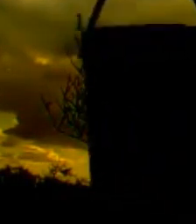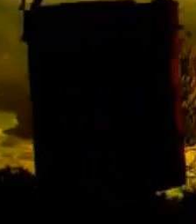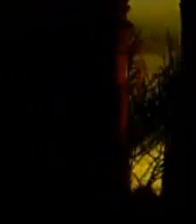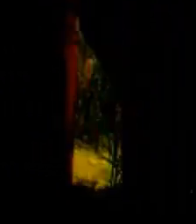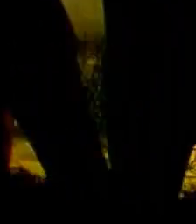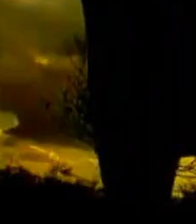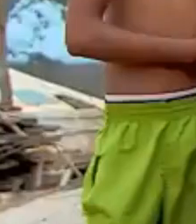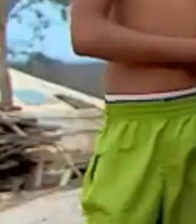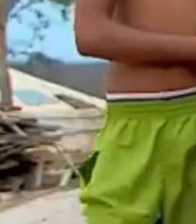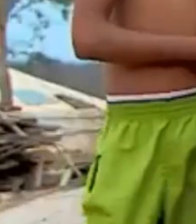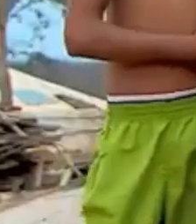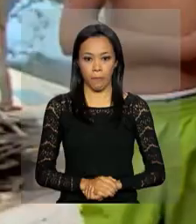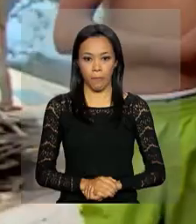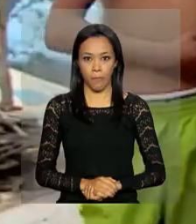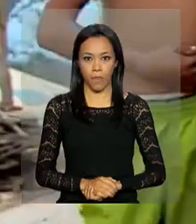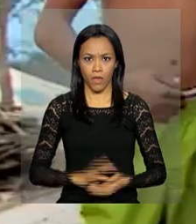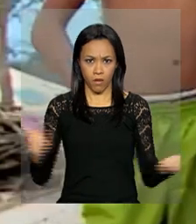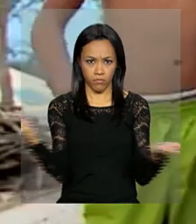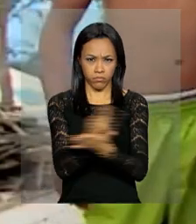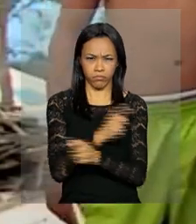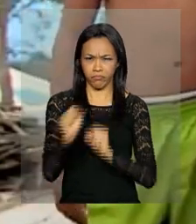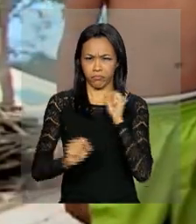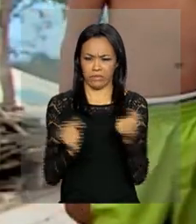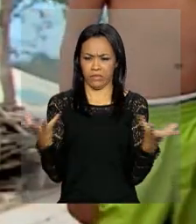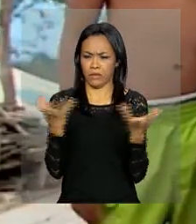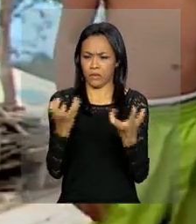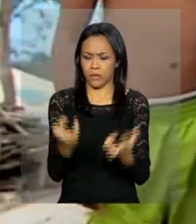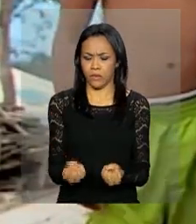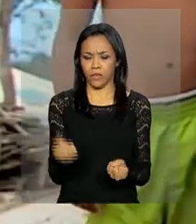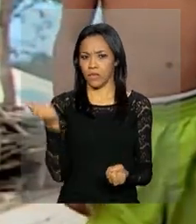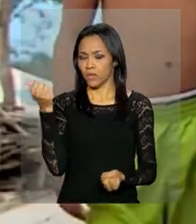A seca aqui está grande, a situação está feia